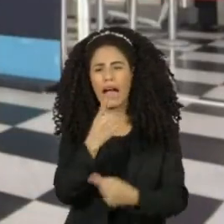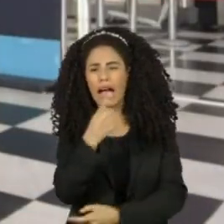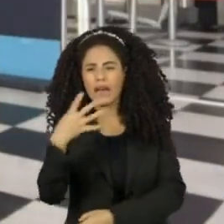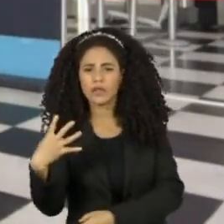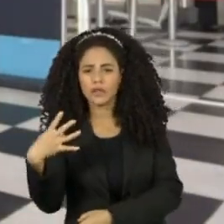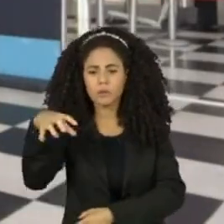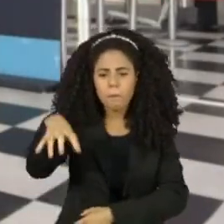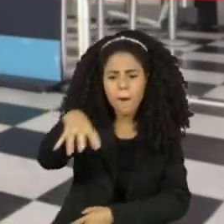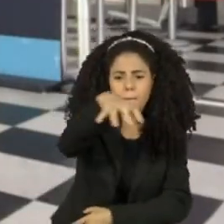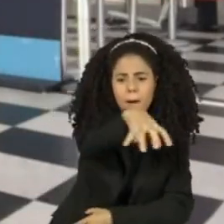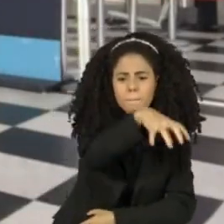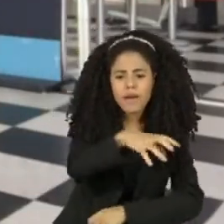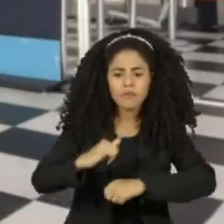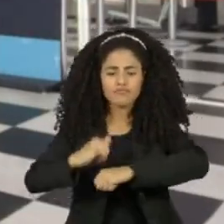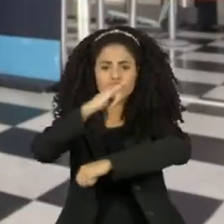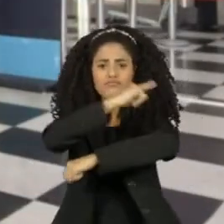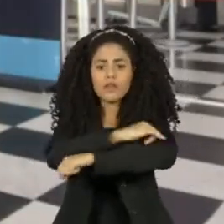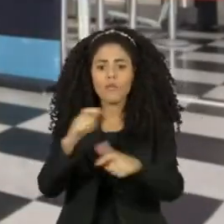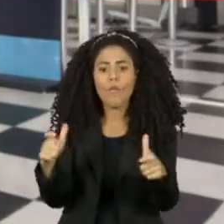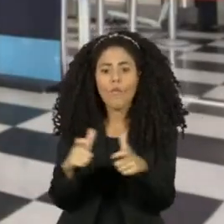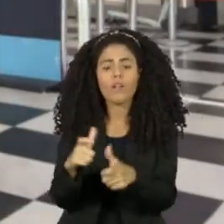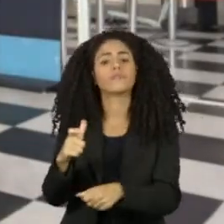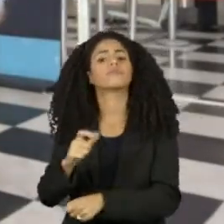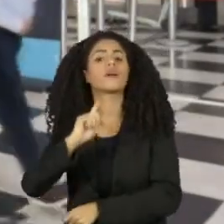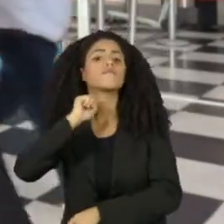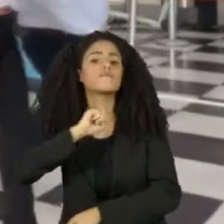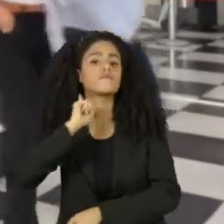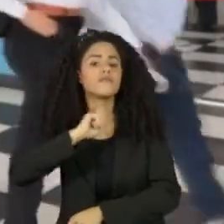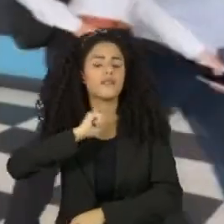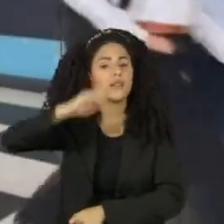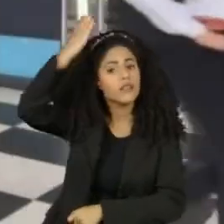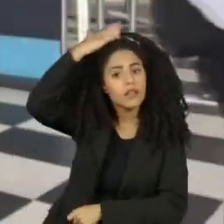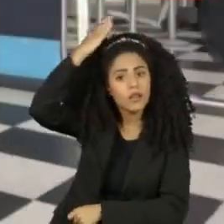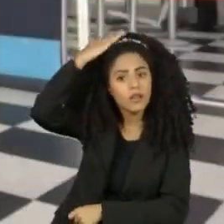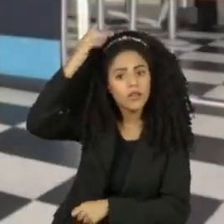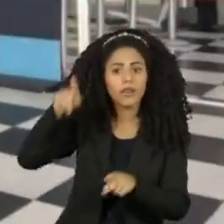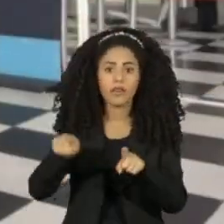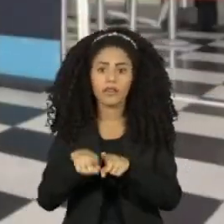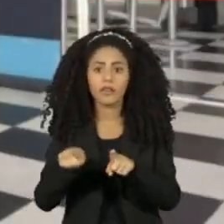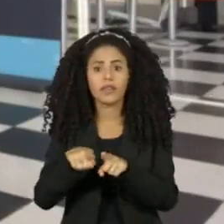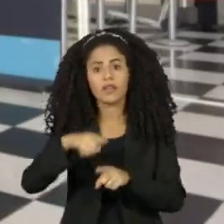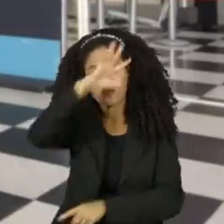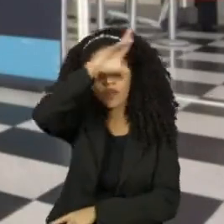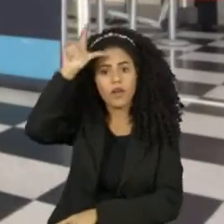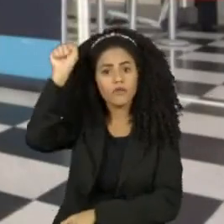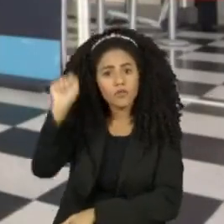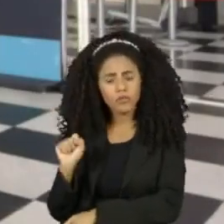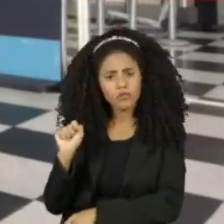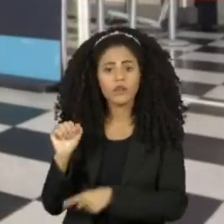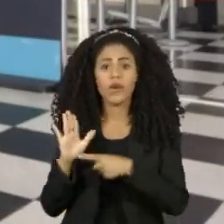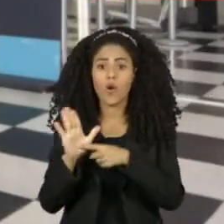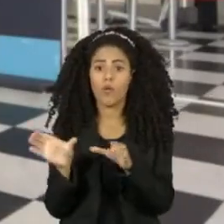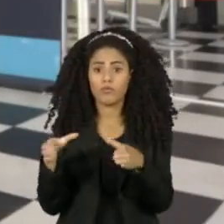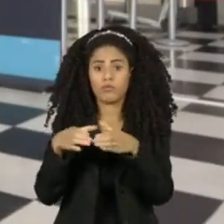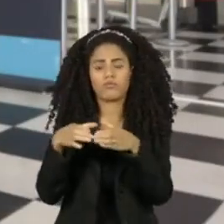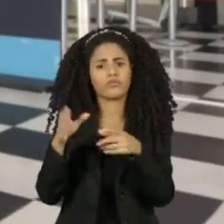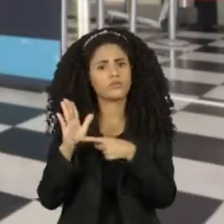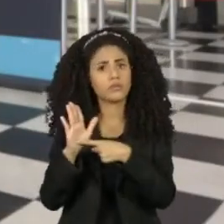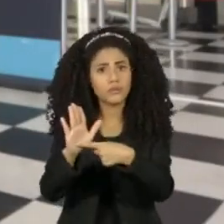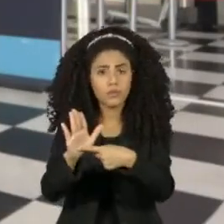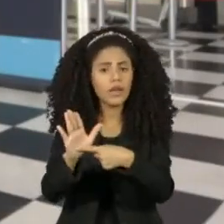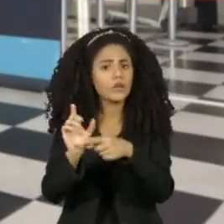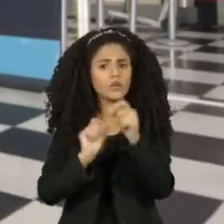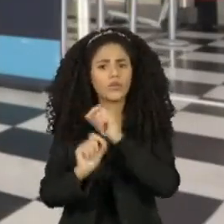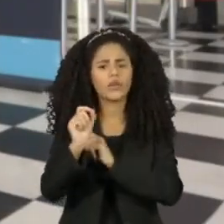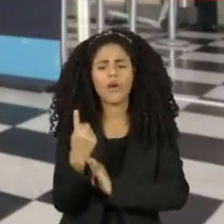14 aeroportos menores de Minas Gerais, Pará e Mato Grosso do Sul. O grupo espanhol Aena foi o